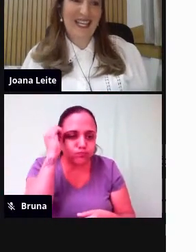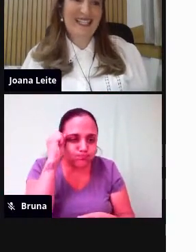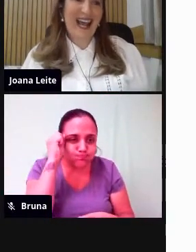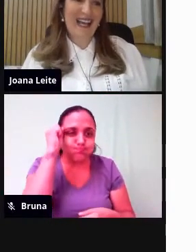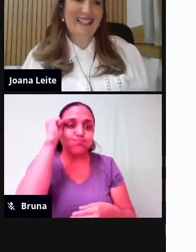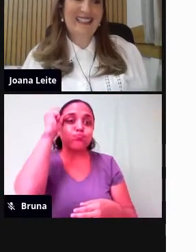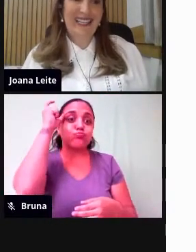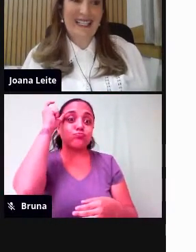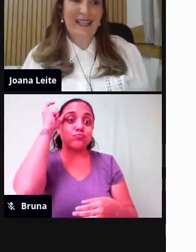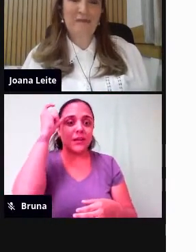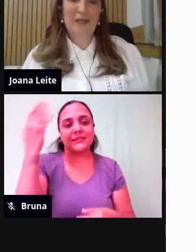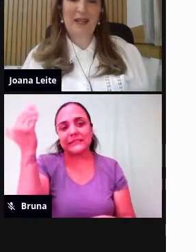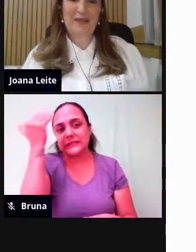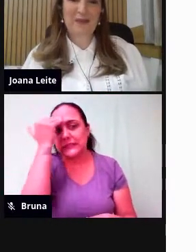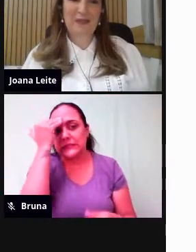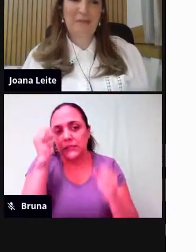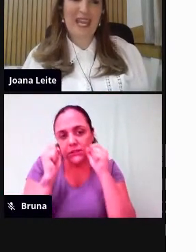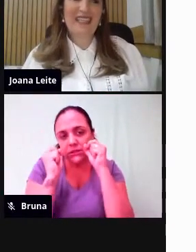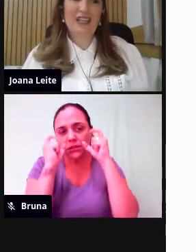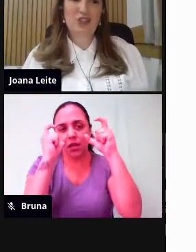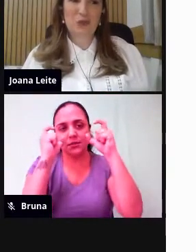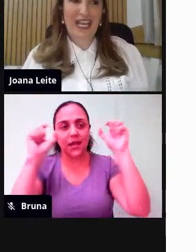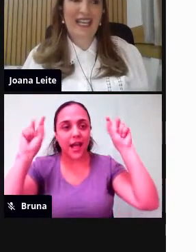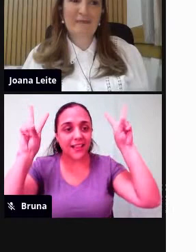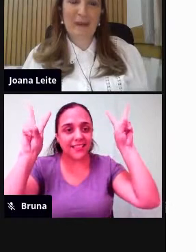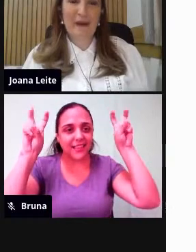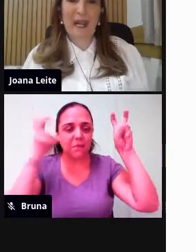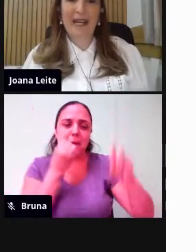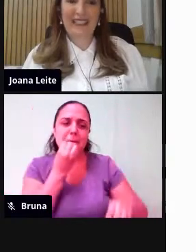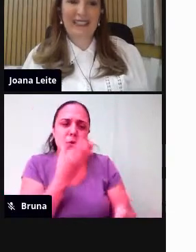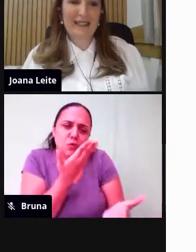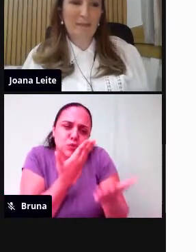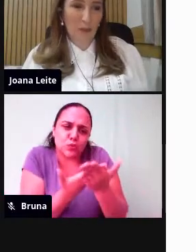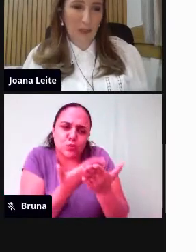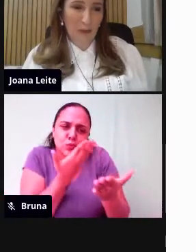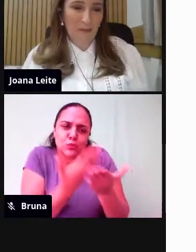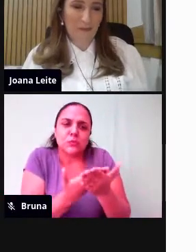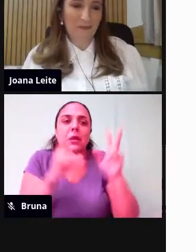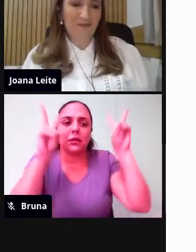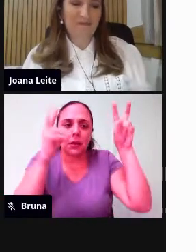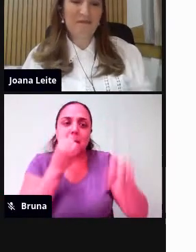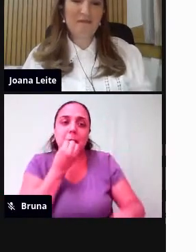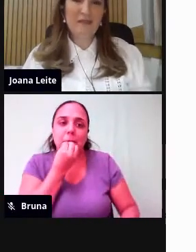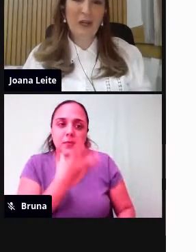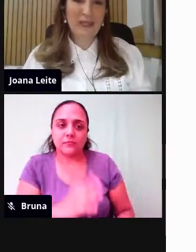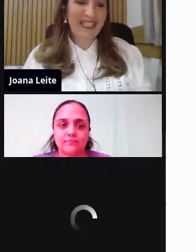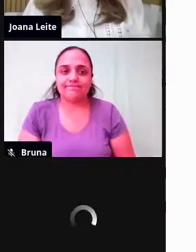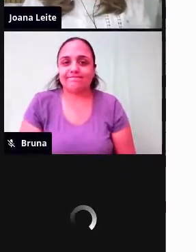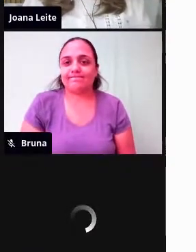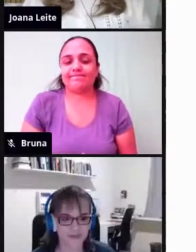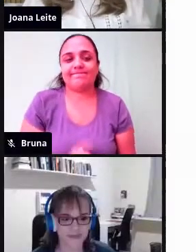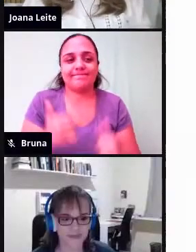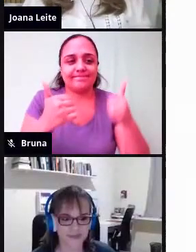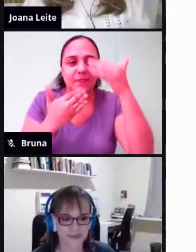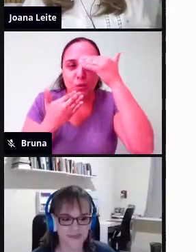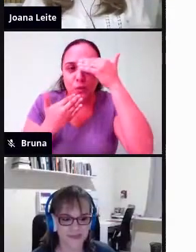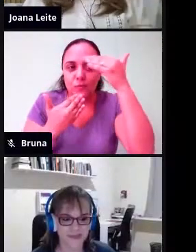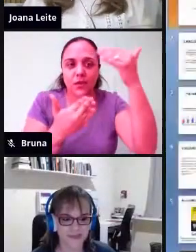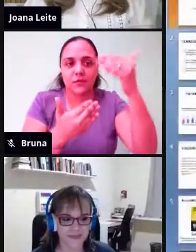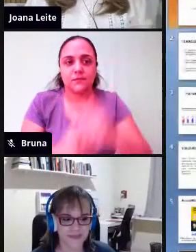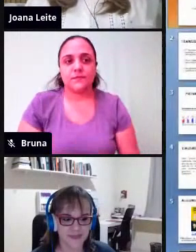né, vocês a se interessarem pelo assunto também, a estudar e a se preparar para atender esse público. Obrigada.